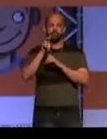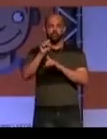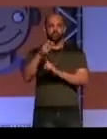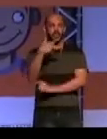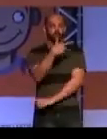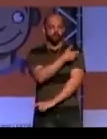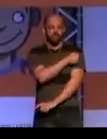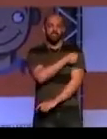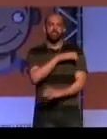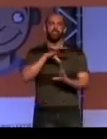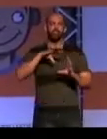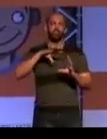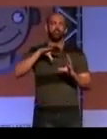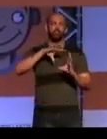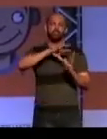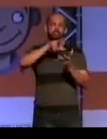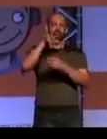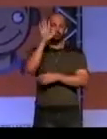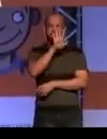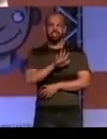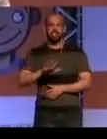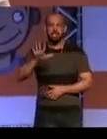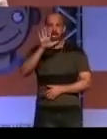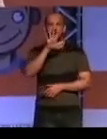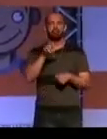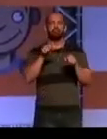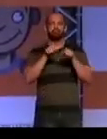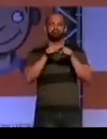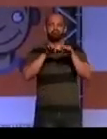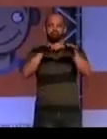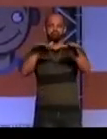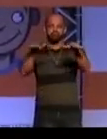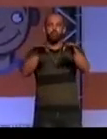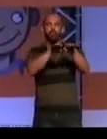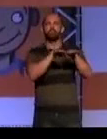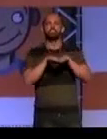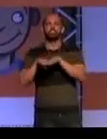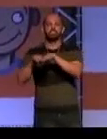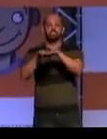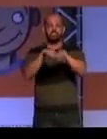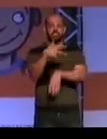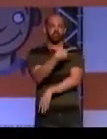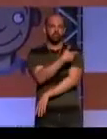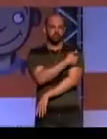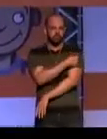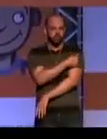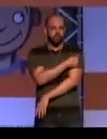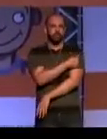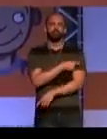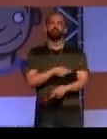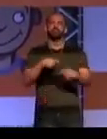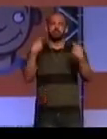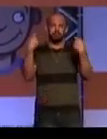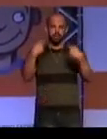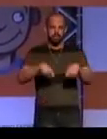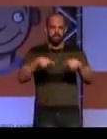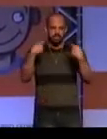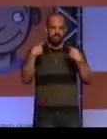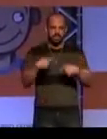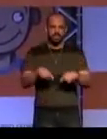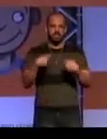vacinação universal, altas coberturas, homogeneidade das coberturas vacinais. É necessário